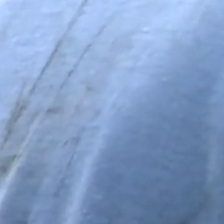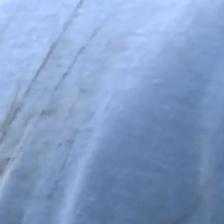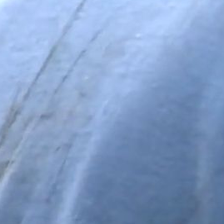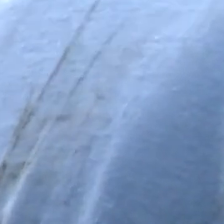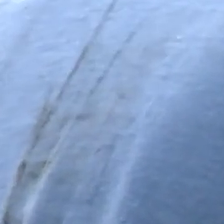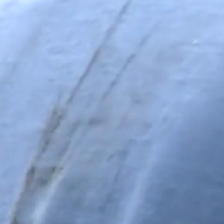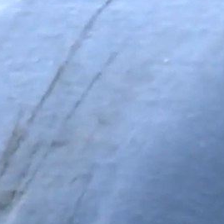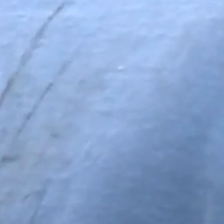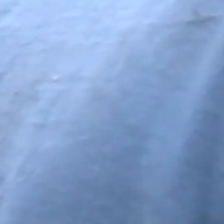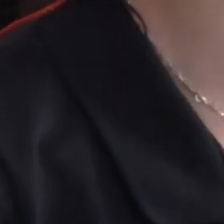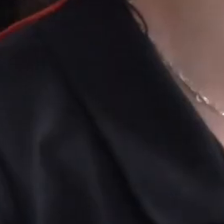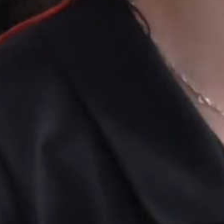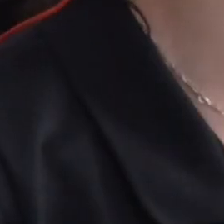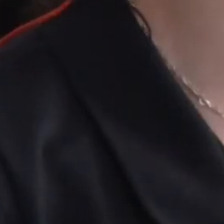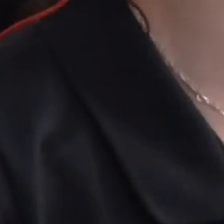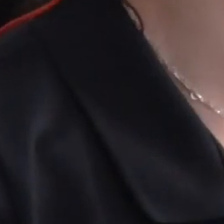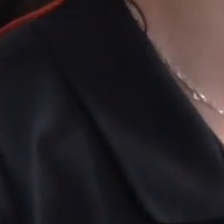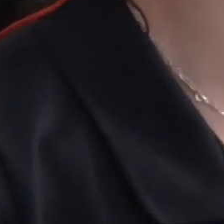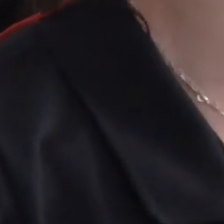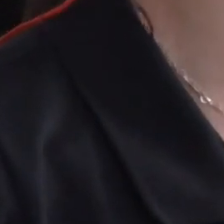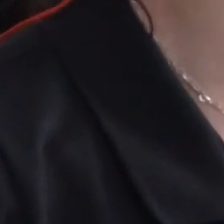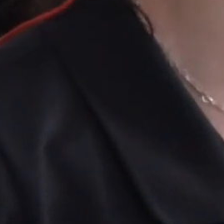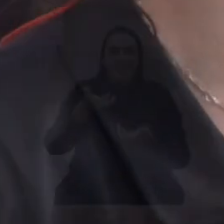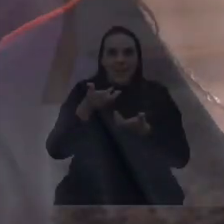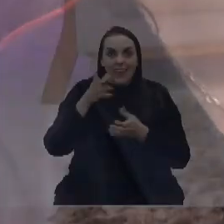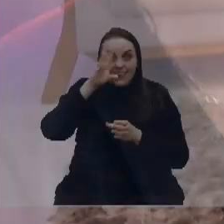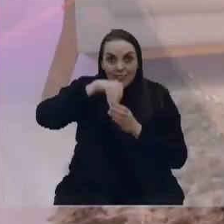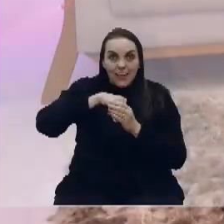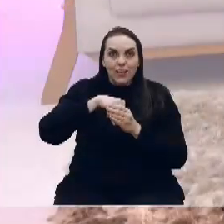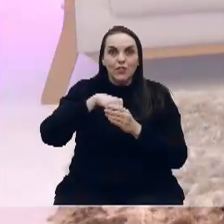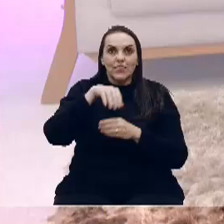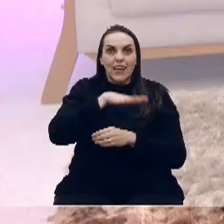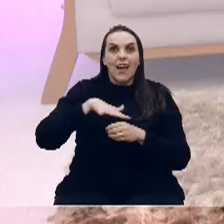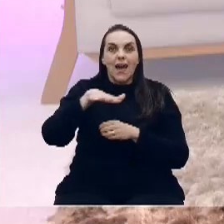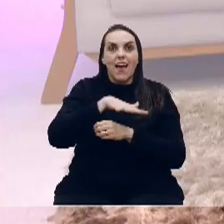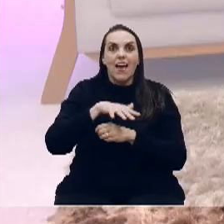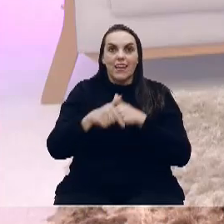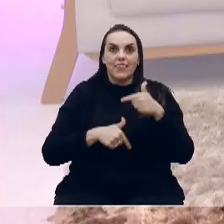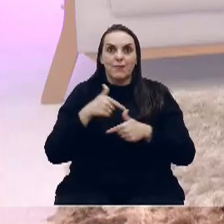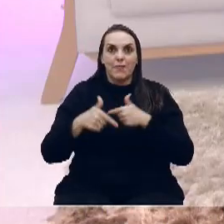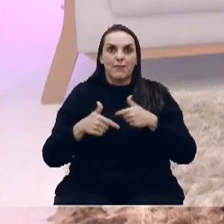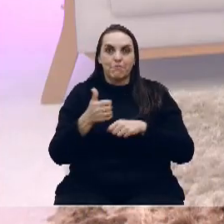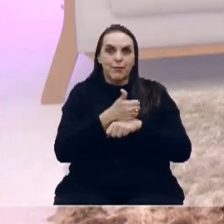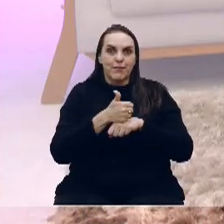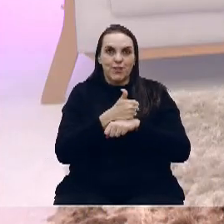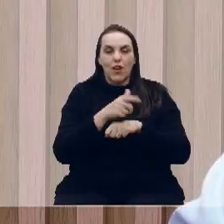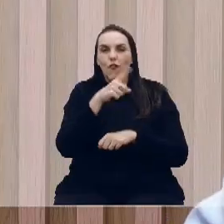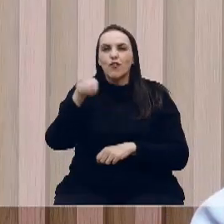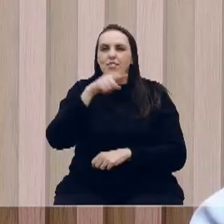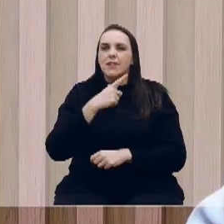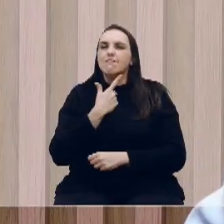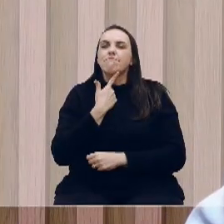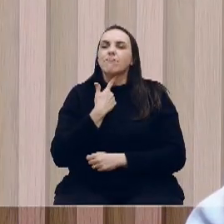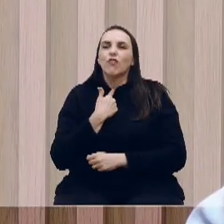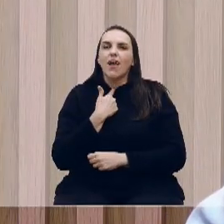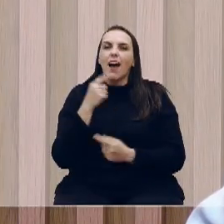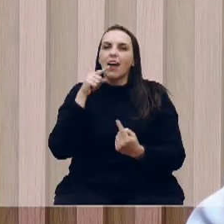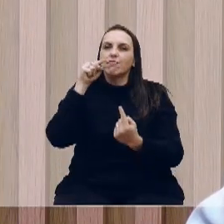quais conquistas vocês ainda querem ter dentro da área de atuação de vocês, que vocês gostariam, que vocês almejam, né?